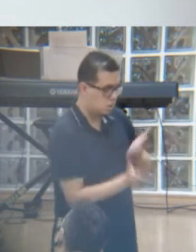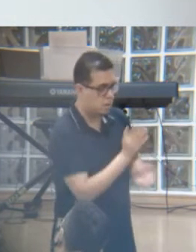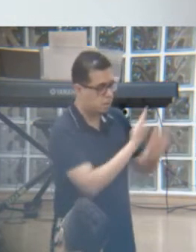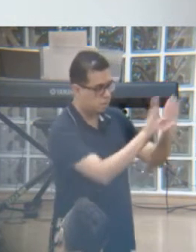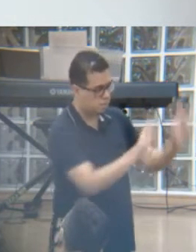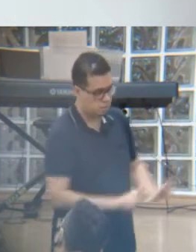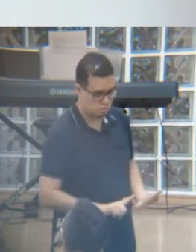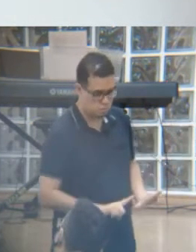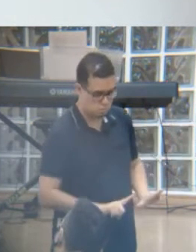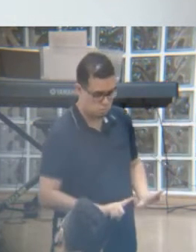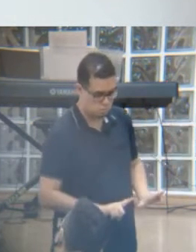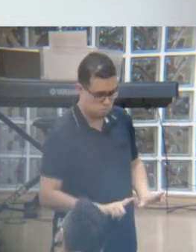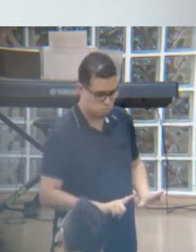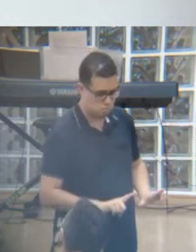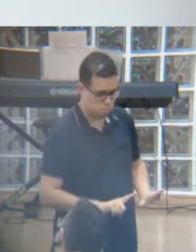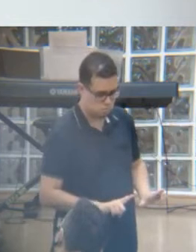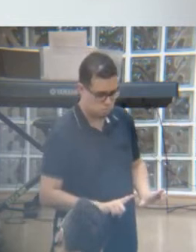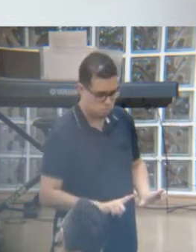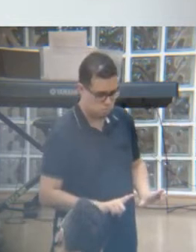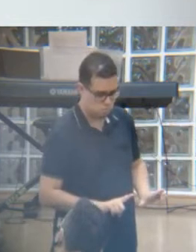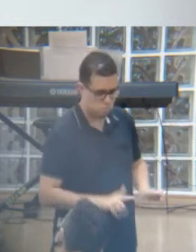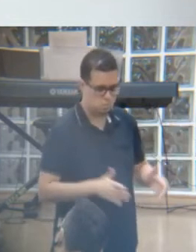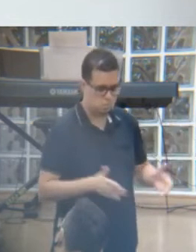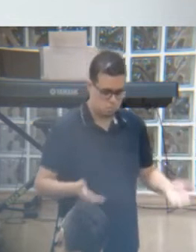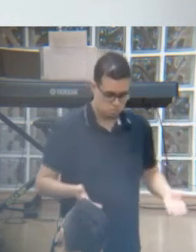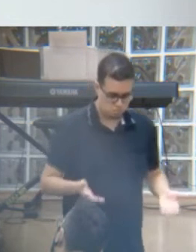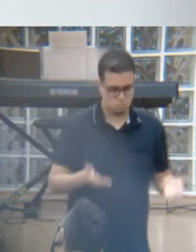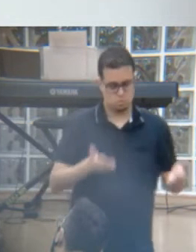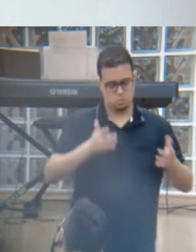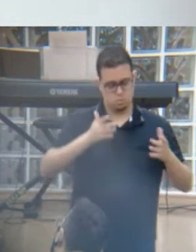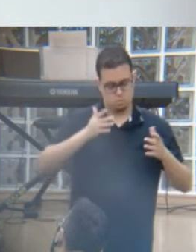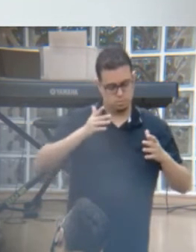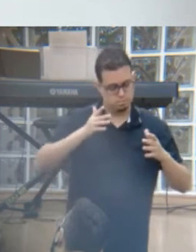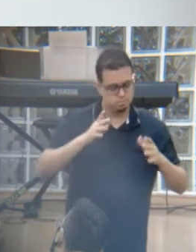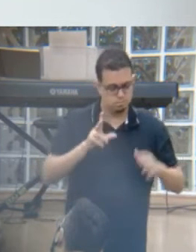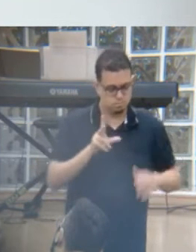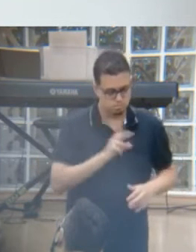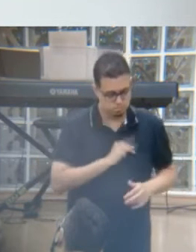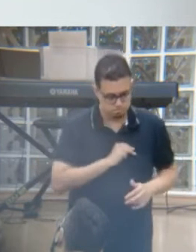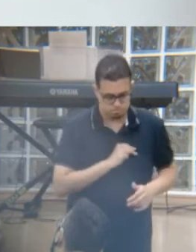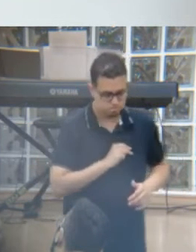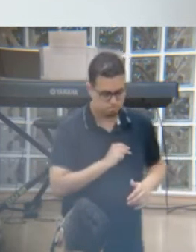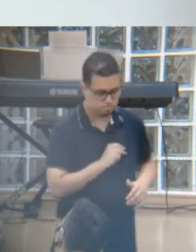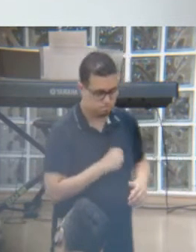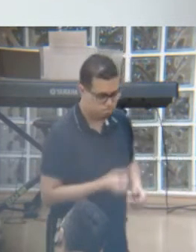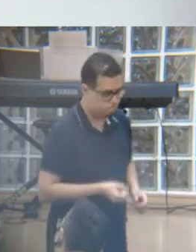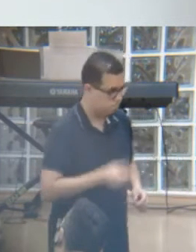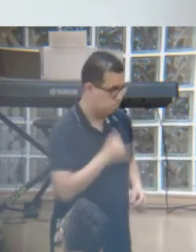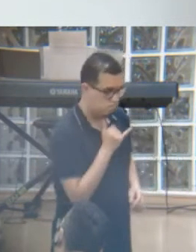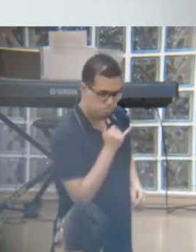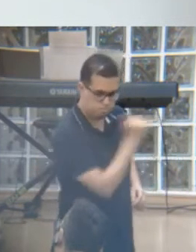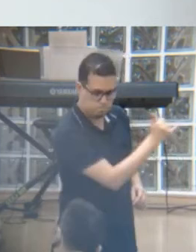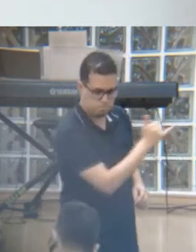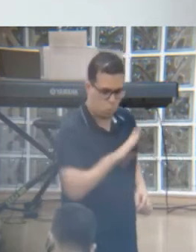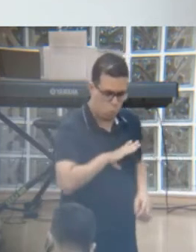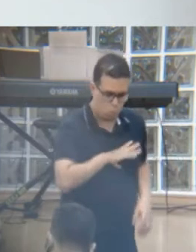Portanto, uma declaração extremamente ousada diante de um rei e de uma rainha tão mal como eram